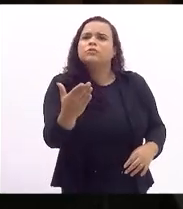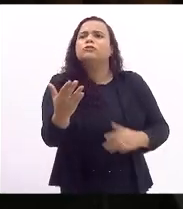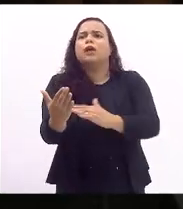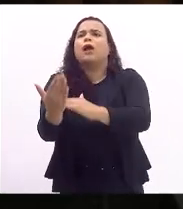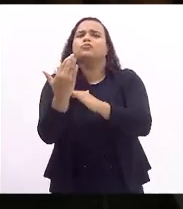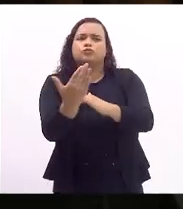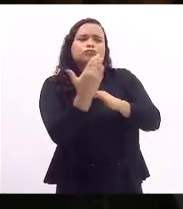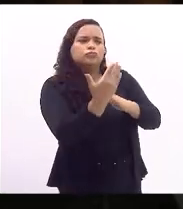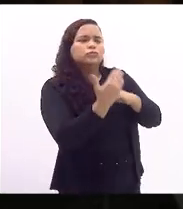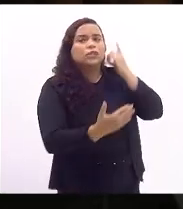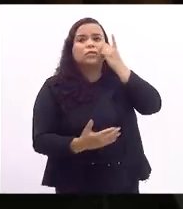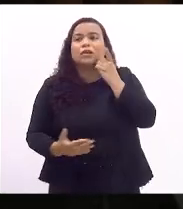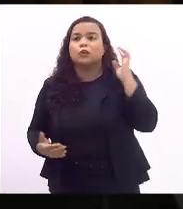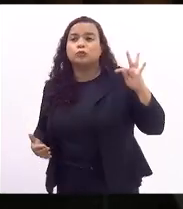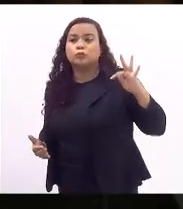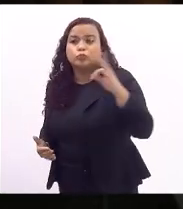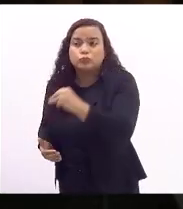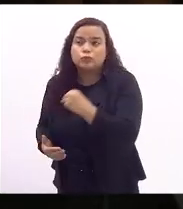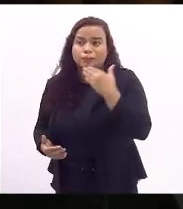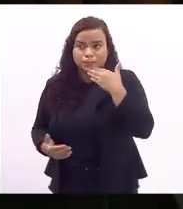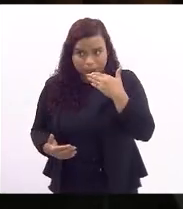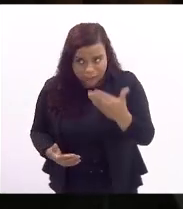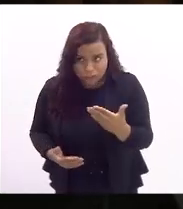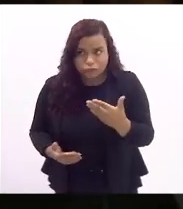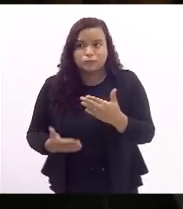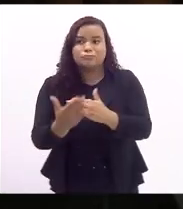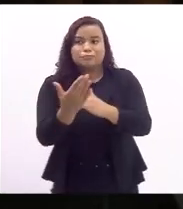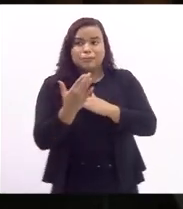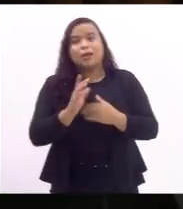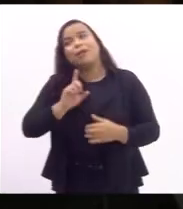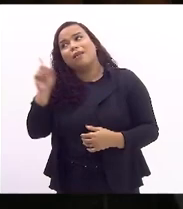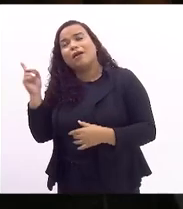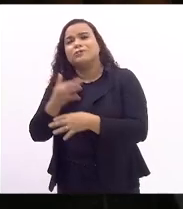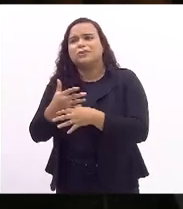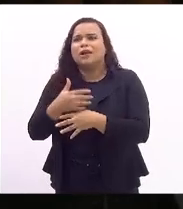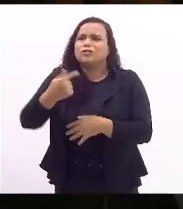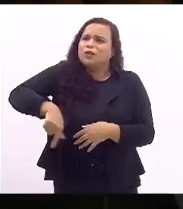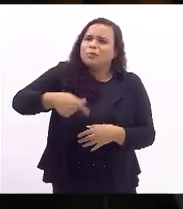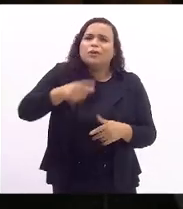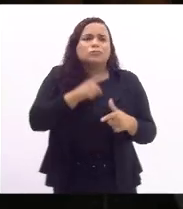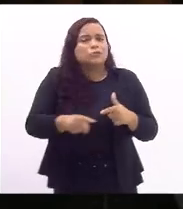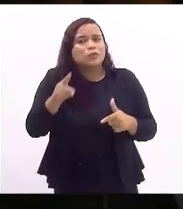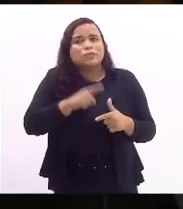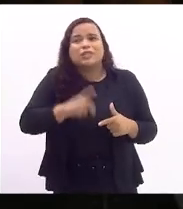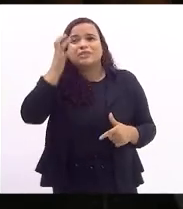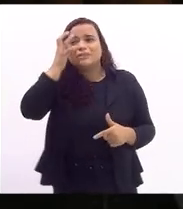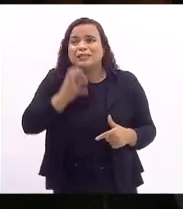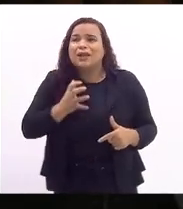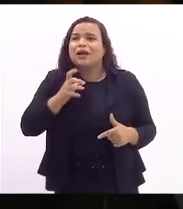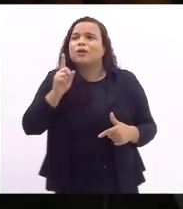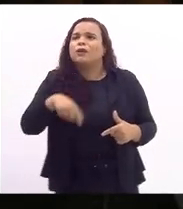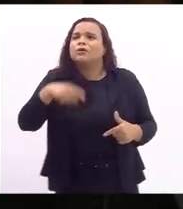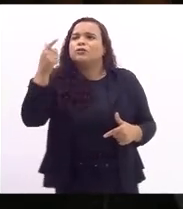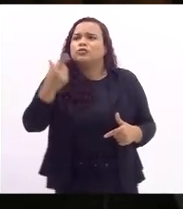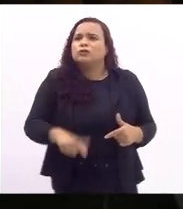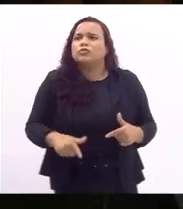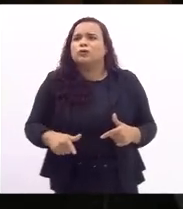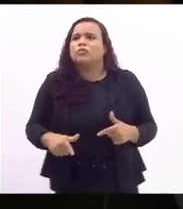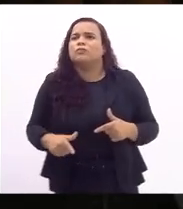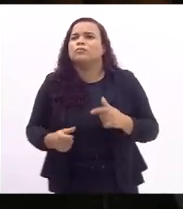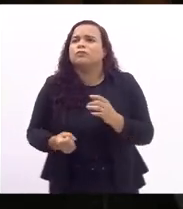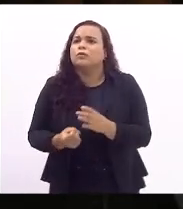todos os deputados que pudessem me ajudar numa situação que a minha cidade estava vivendo que era a reativação da